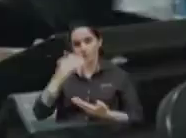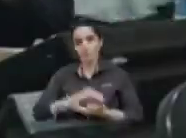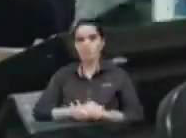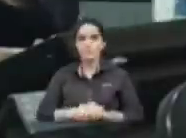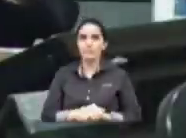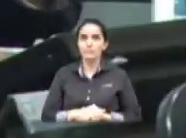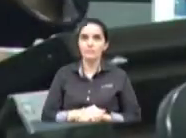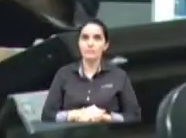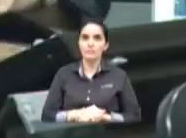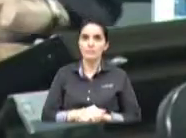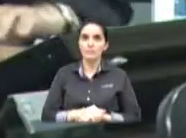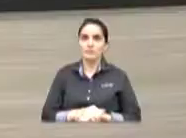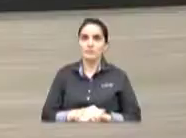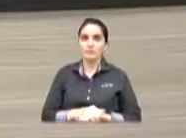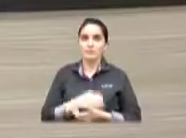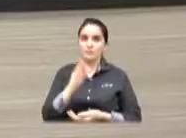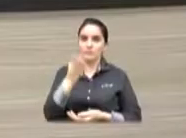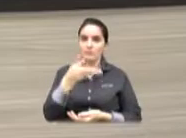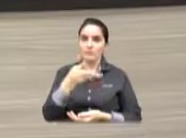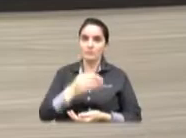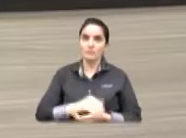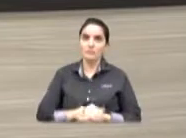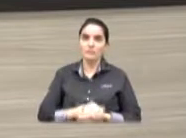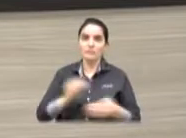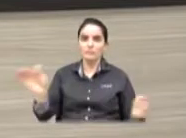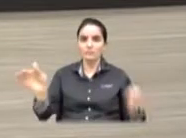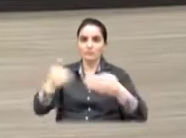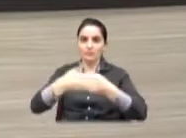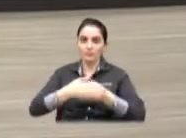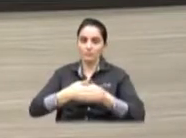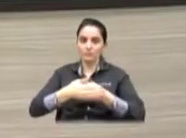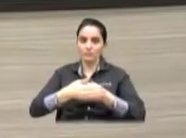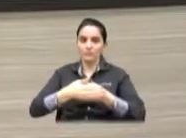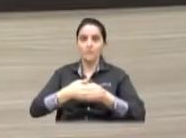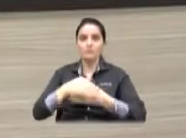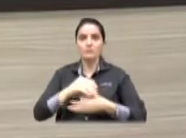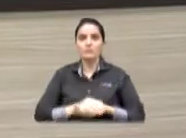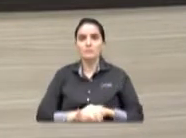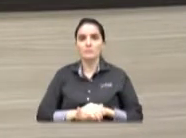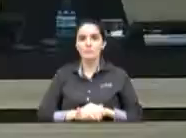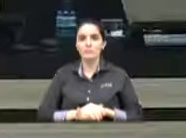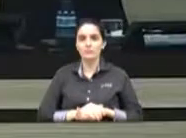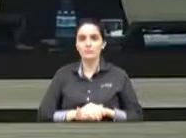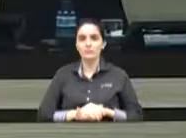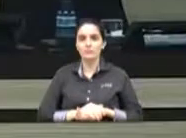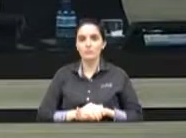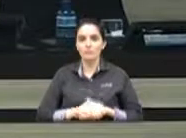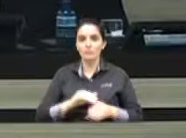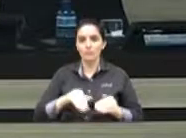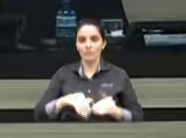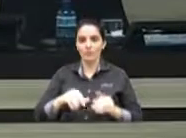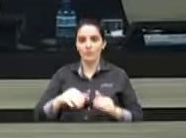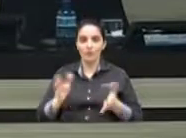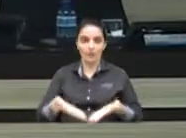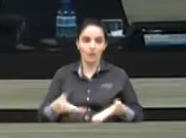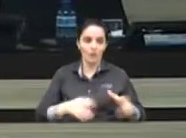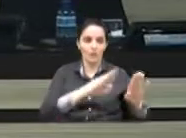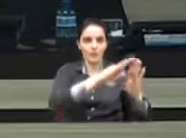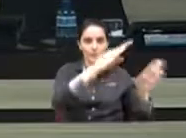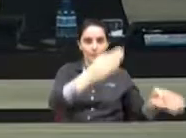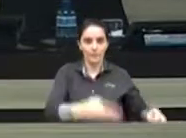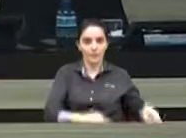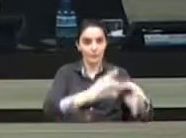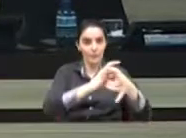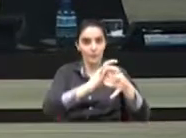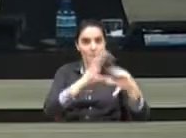ele perguntou uma vez ferro experiência e partimos para a tribuna livre eu peço o